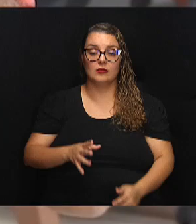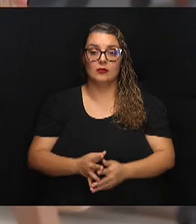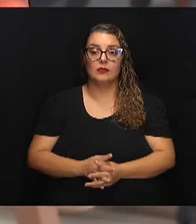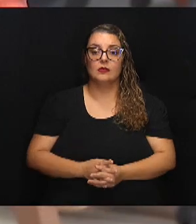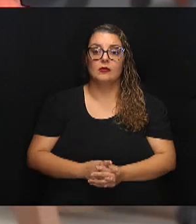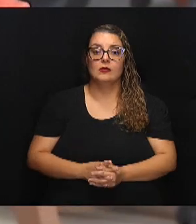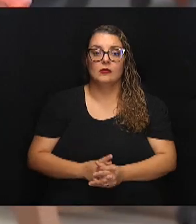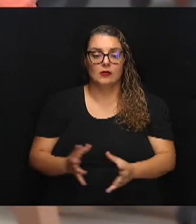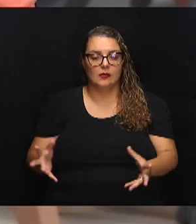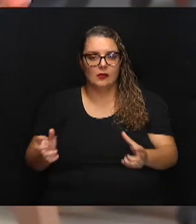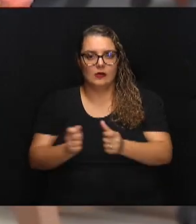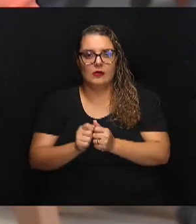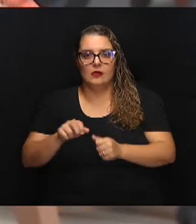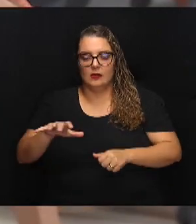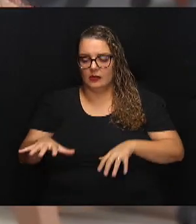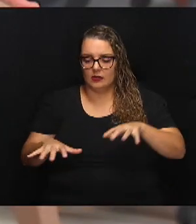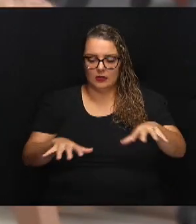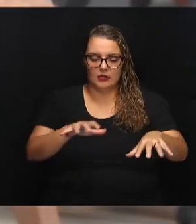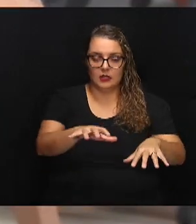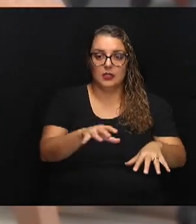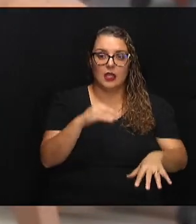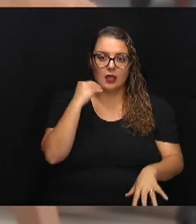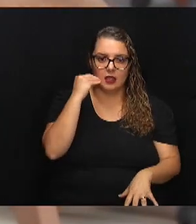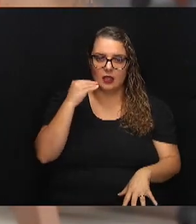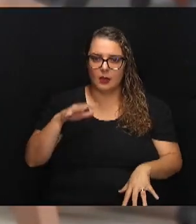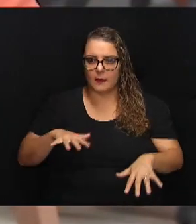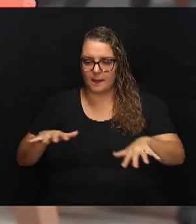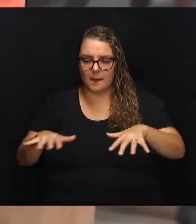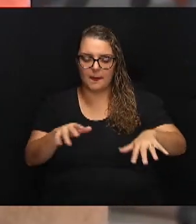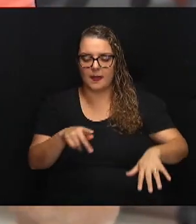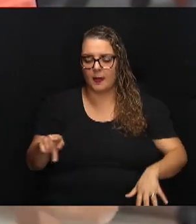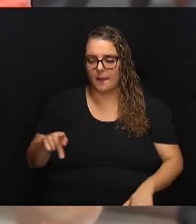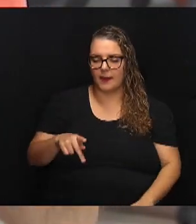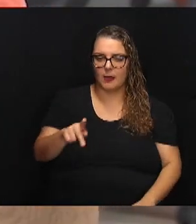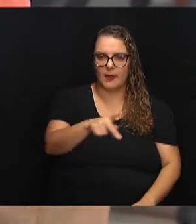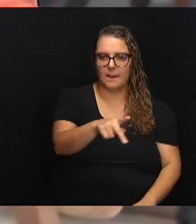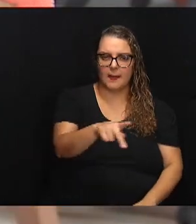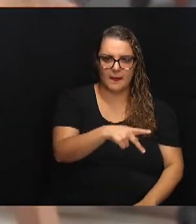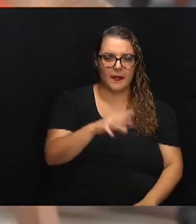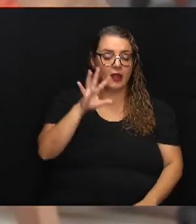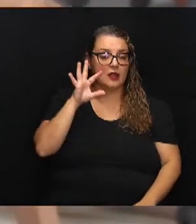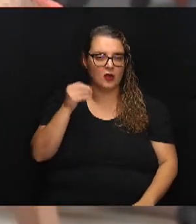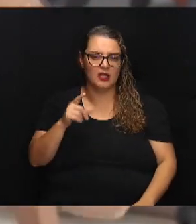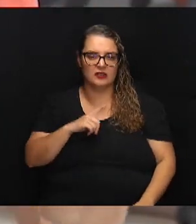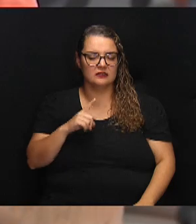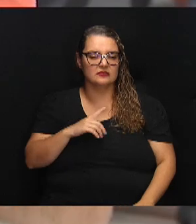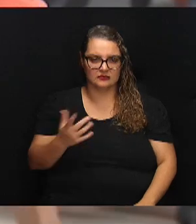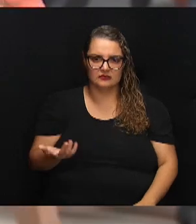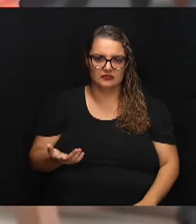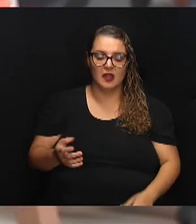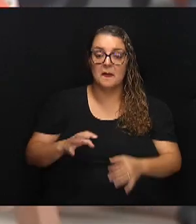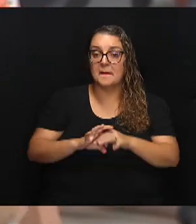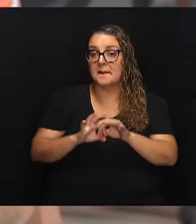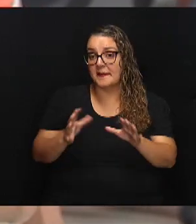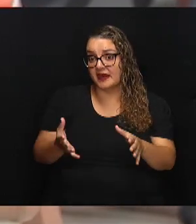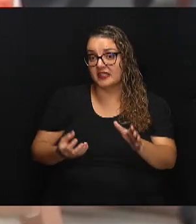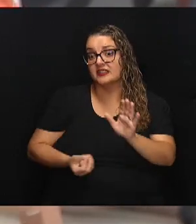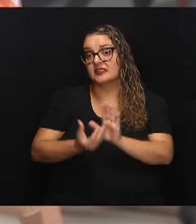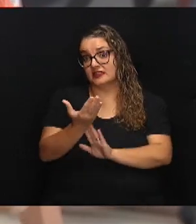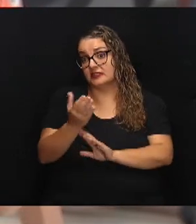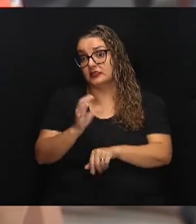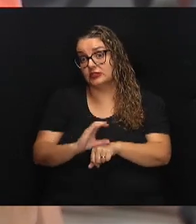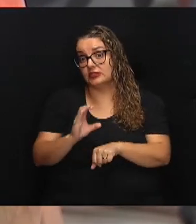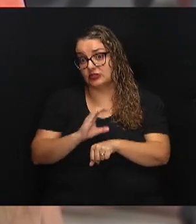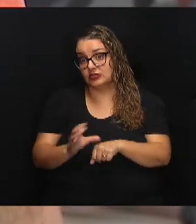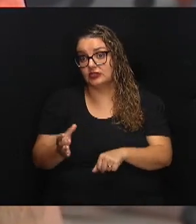juntando-se essas duas áreas, as expertises, os professores, o conhecimento que a gente já tem, permitiu que a gente criasse esse curso